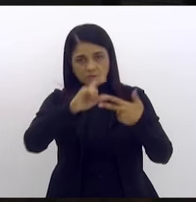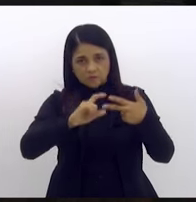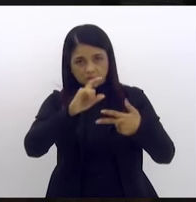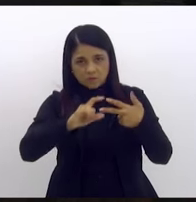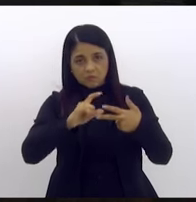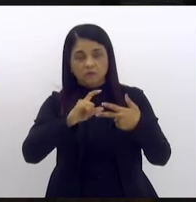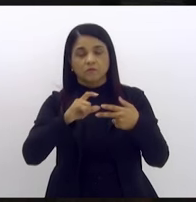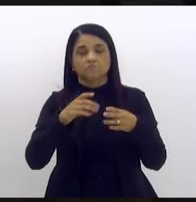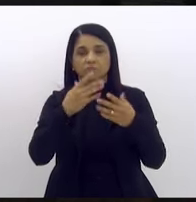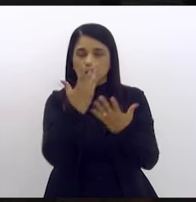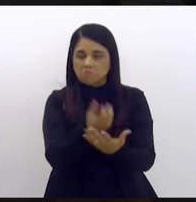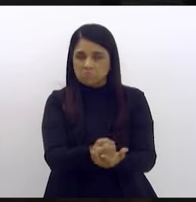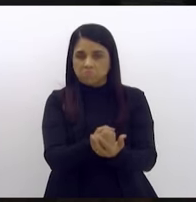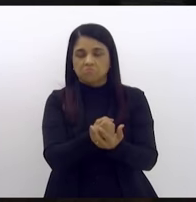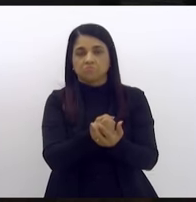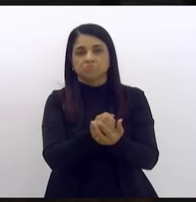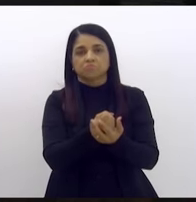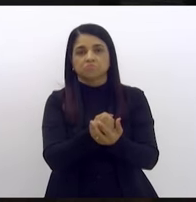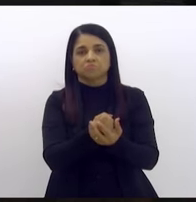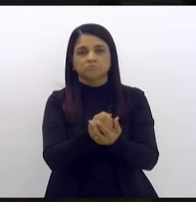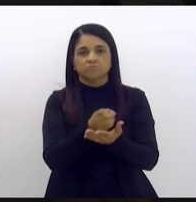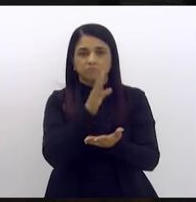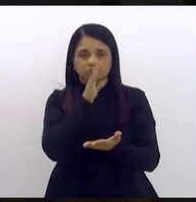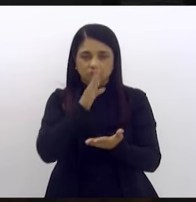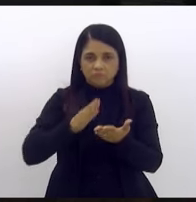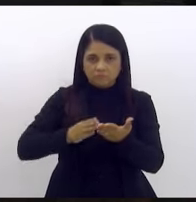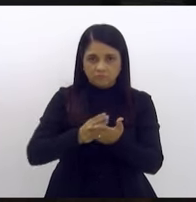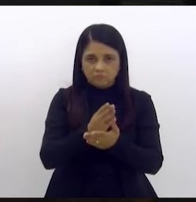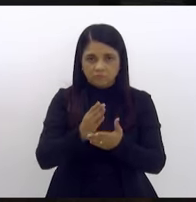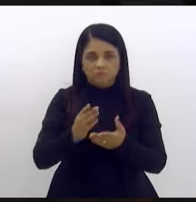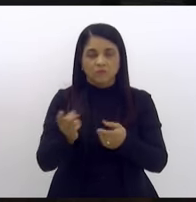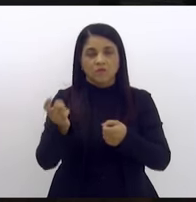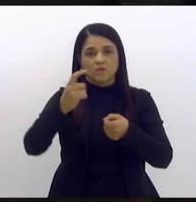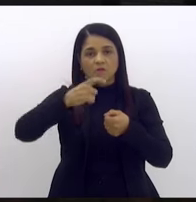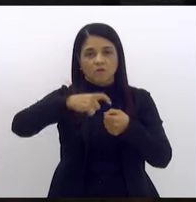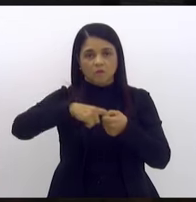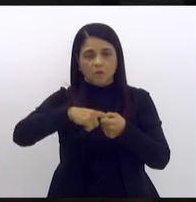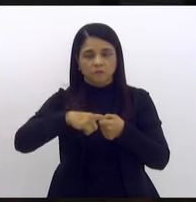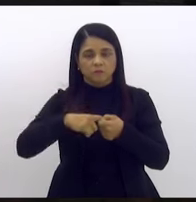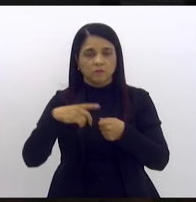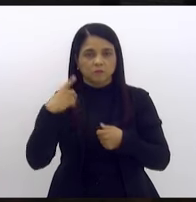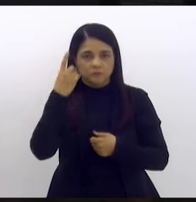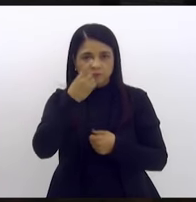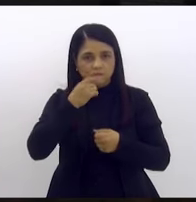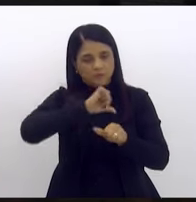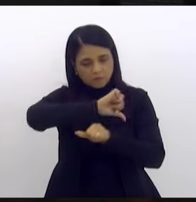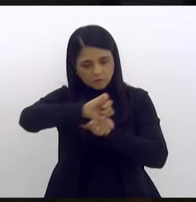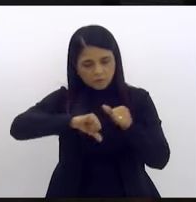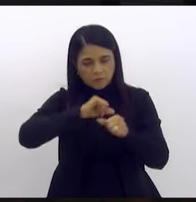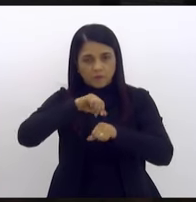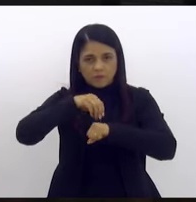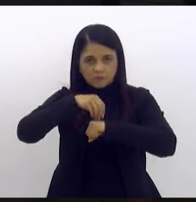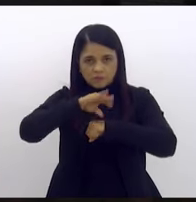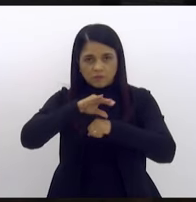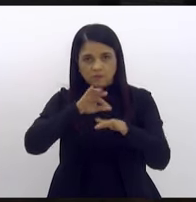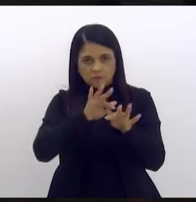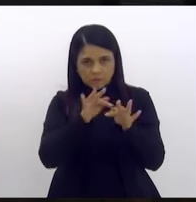Senhores que aprovam, permaneçam como estão. Aprovado, retorno ao autor para transformação, indicação